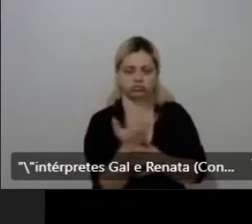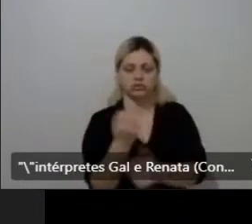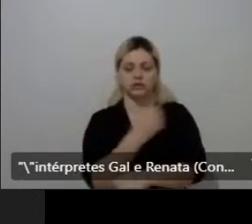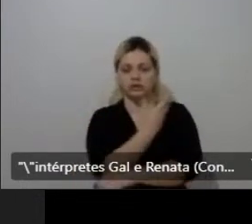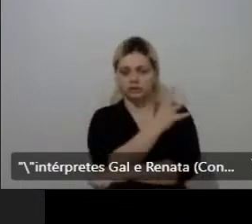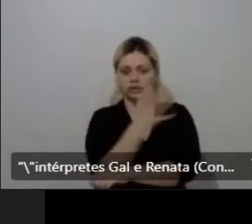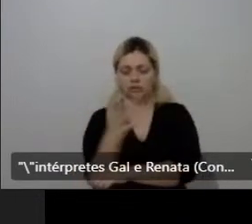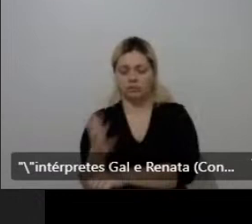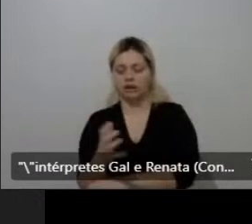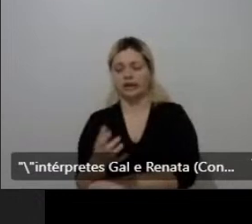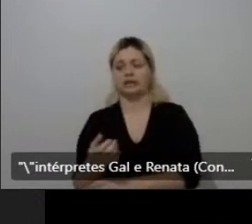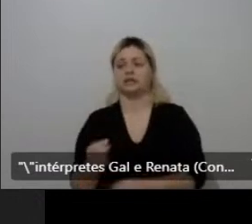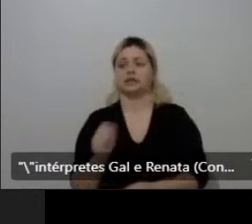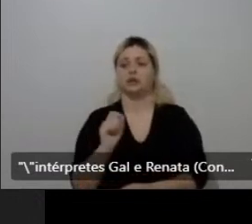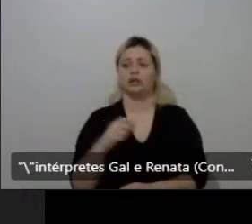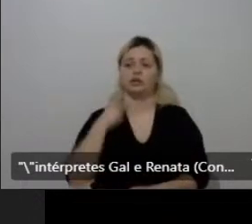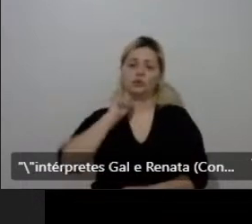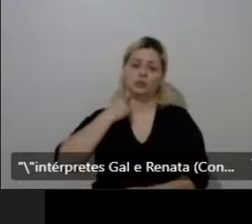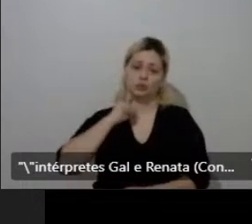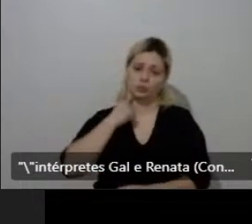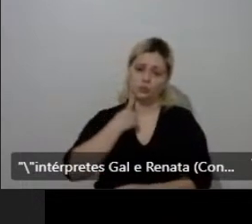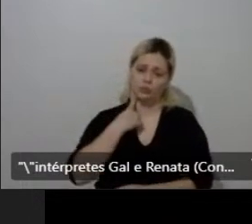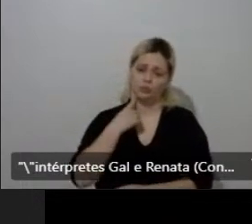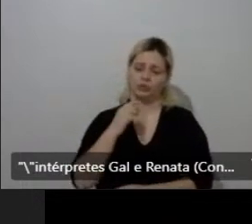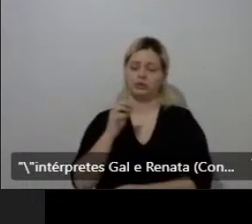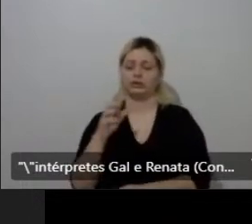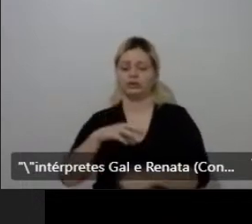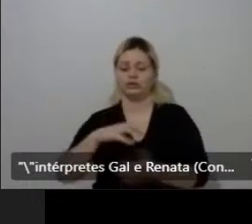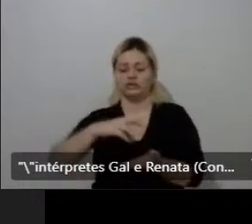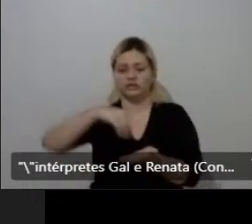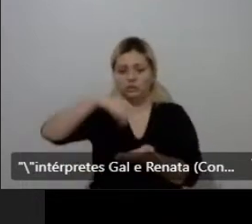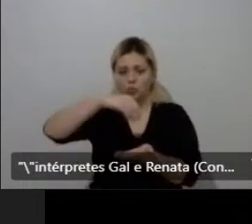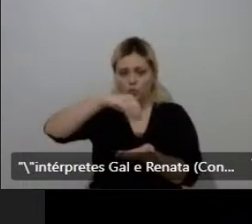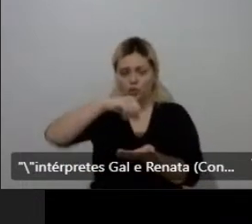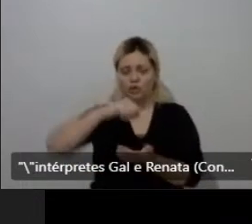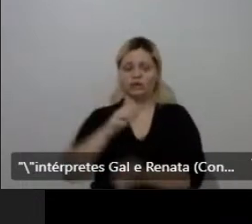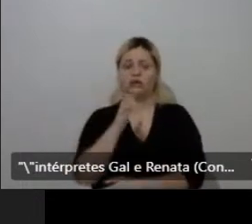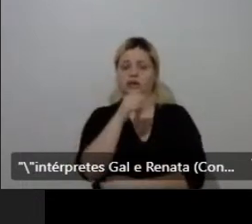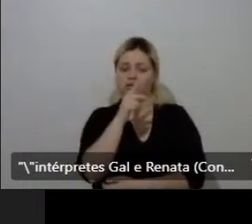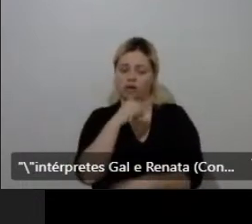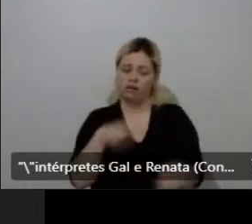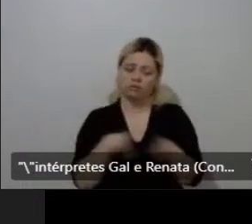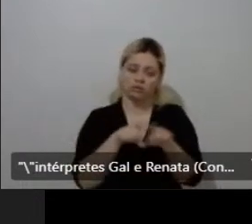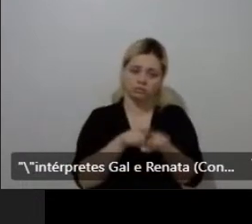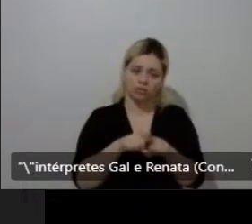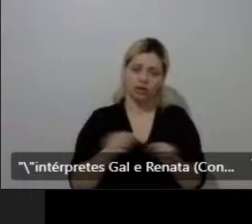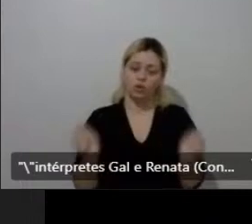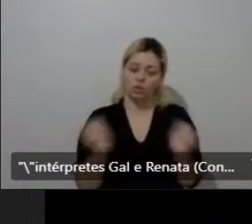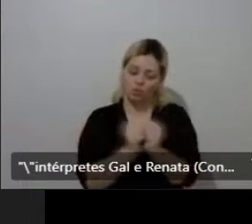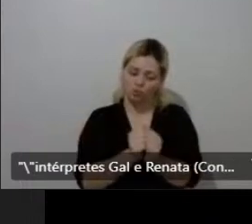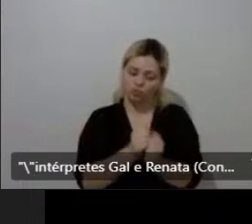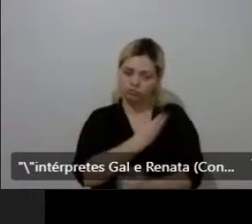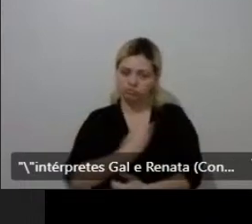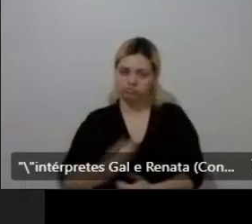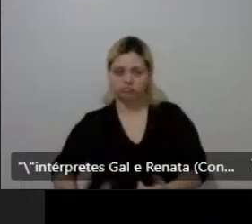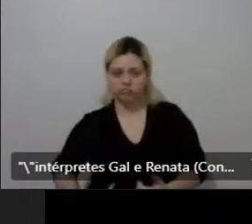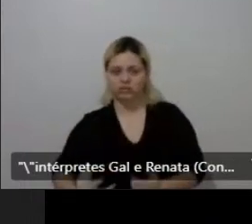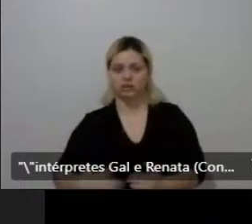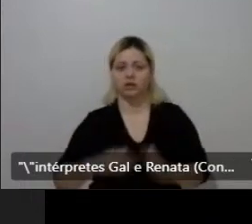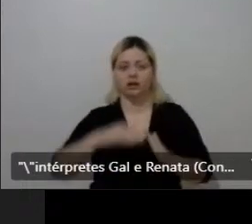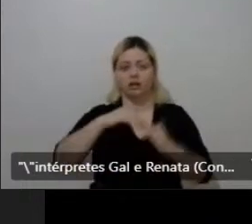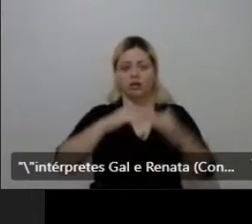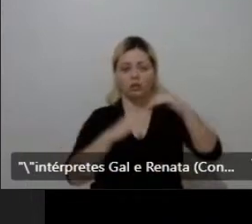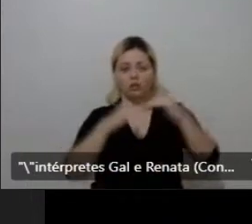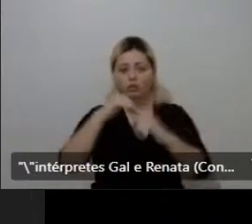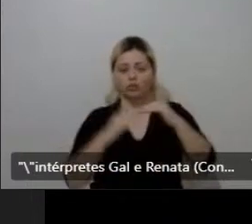terra e da água pela liberação massiva de agrotóxicos pelo governo federal e a flexibilização de